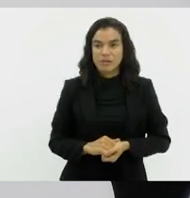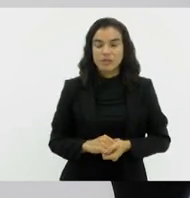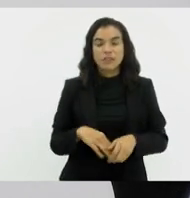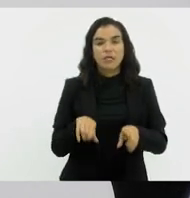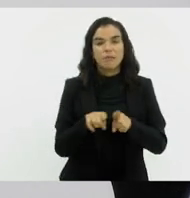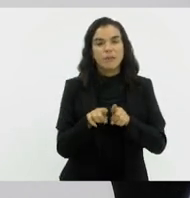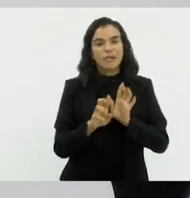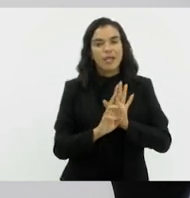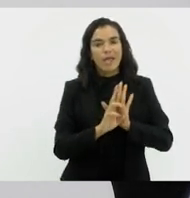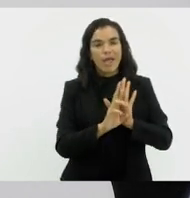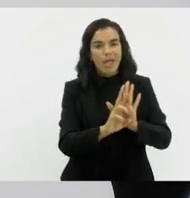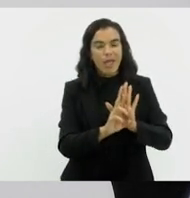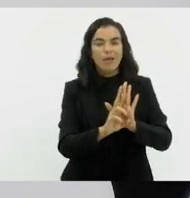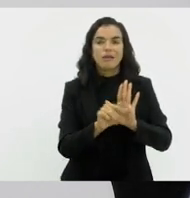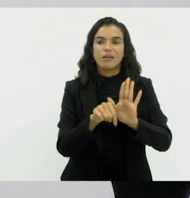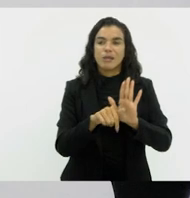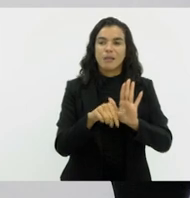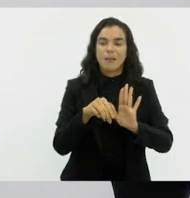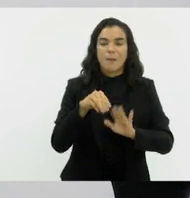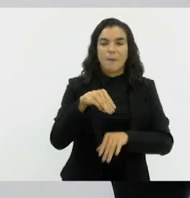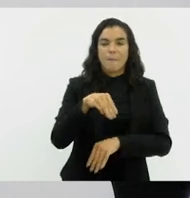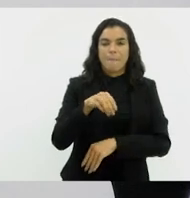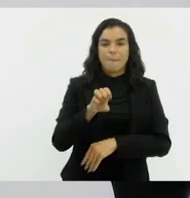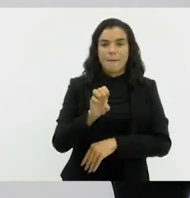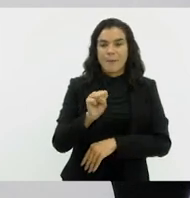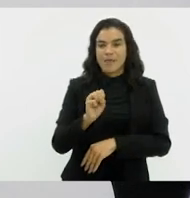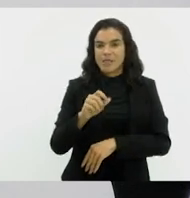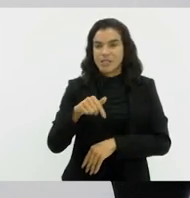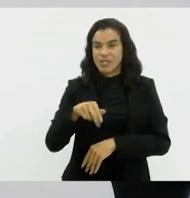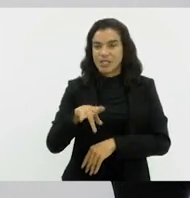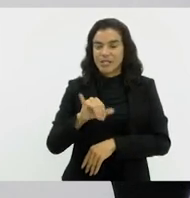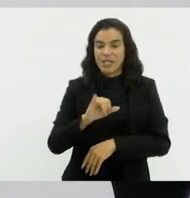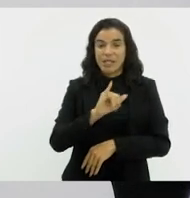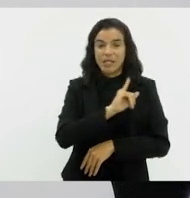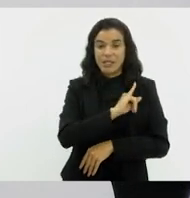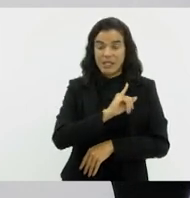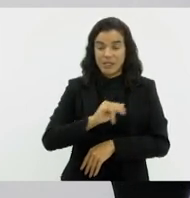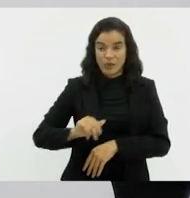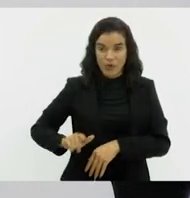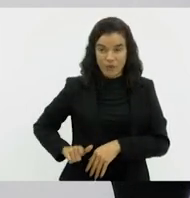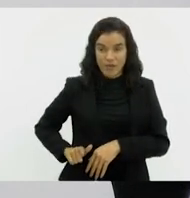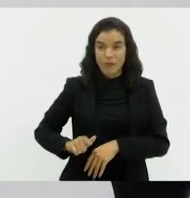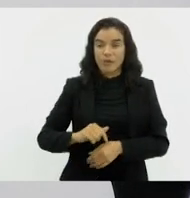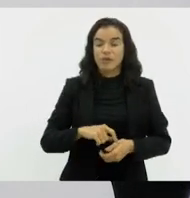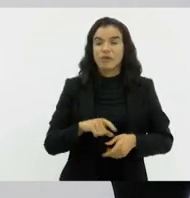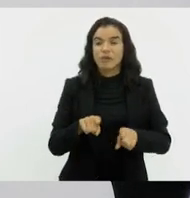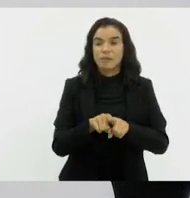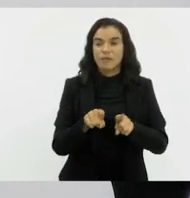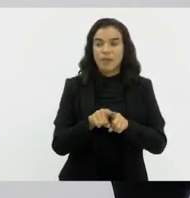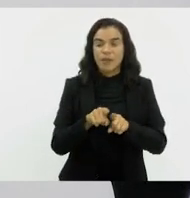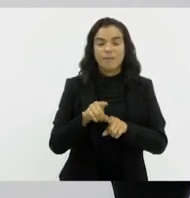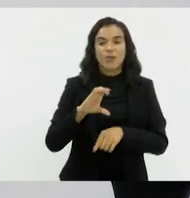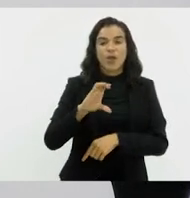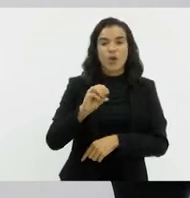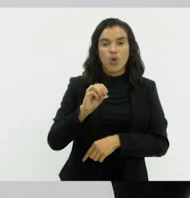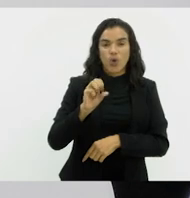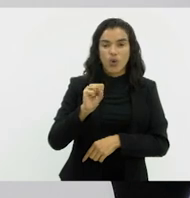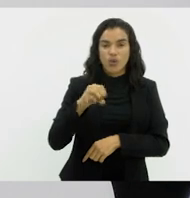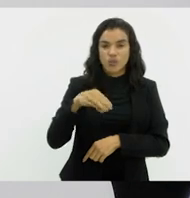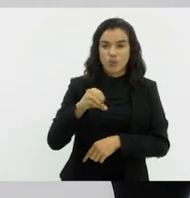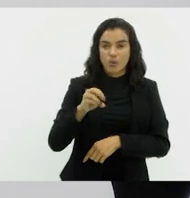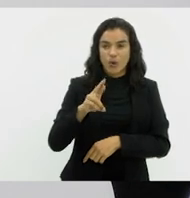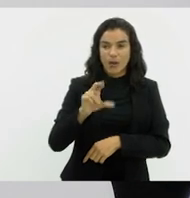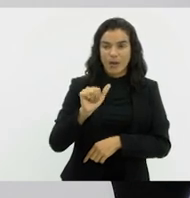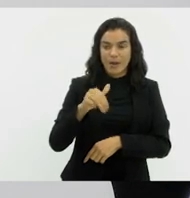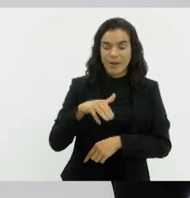temos representações aqui de Mesquita, da Ilha do Governador, Duque de Caxias, Jacutinga, Cosmorama.